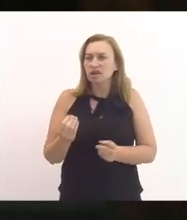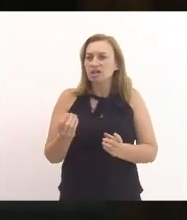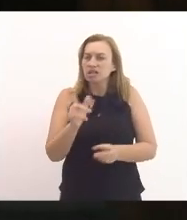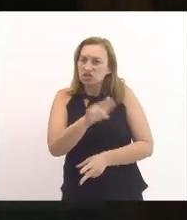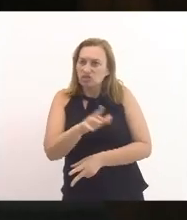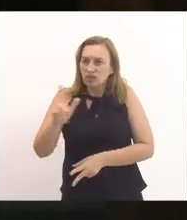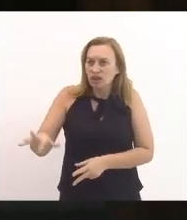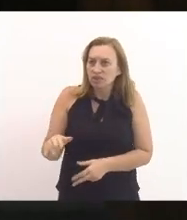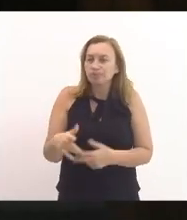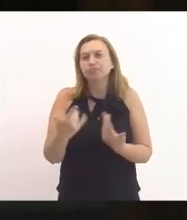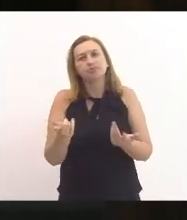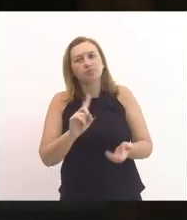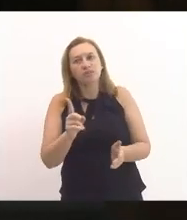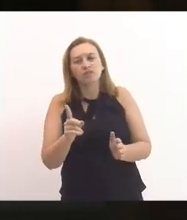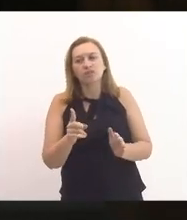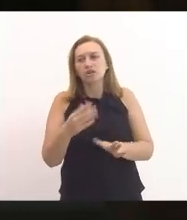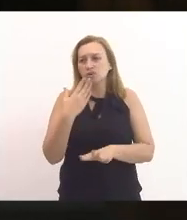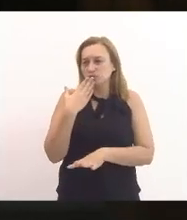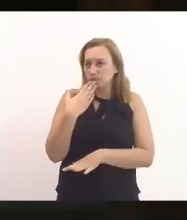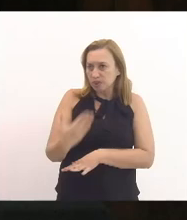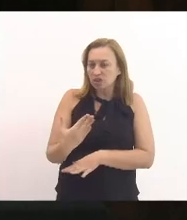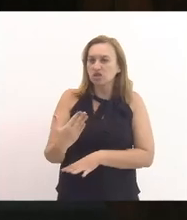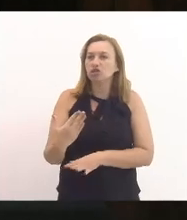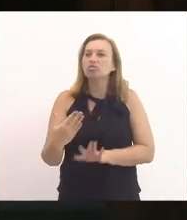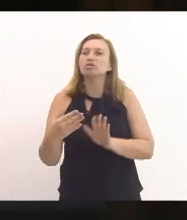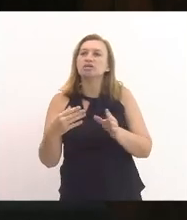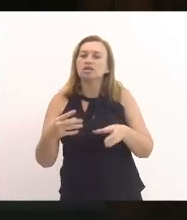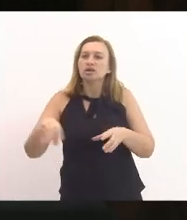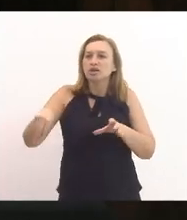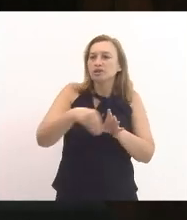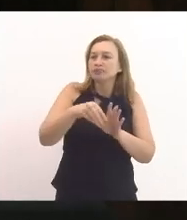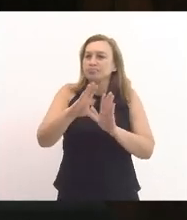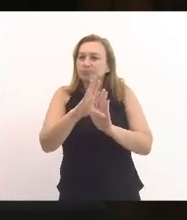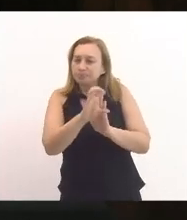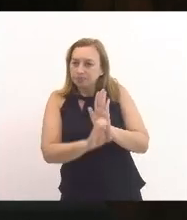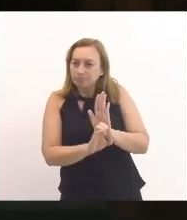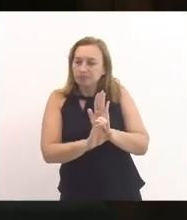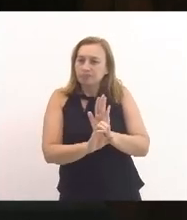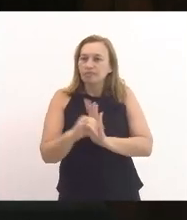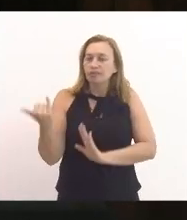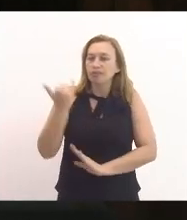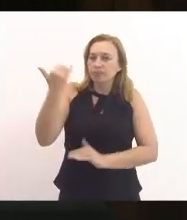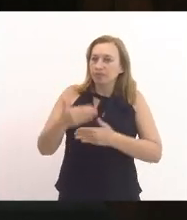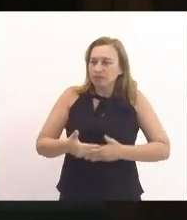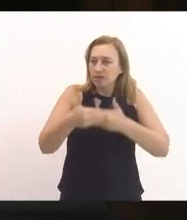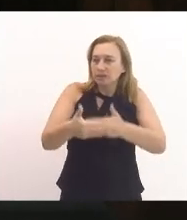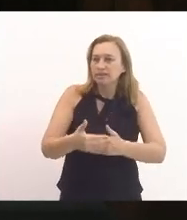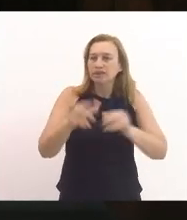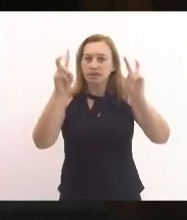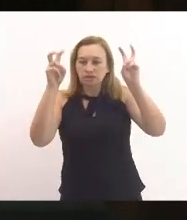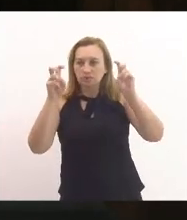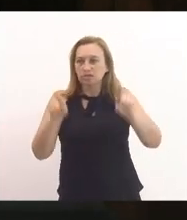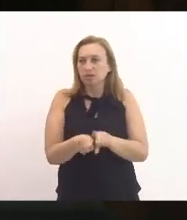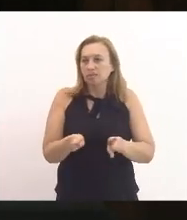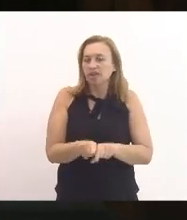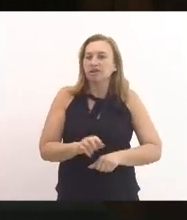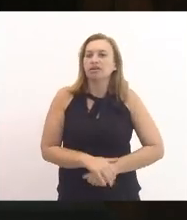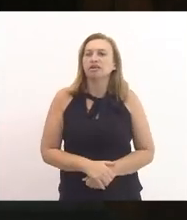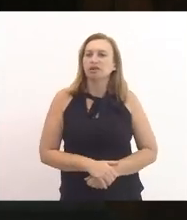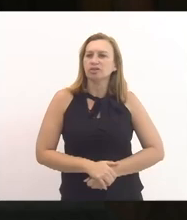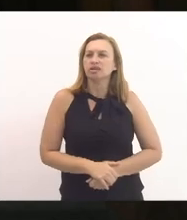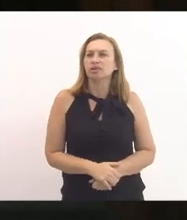sugerimos e eu fui para o posto essa alimento daí seria interessante que a gente pudesse avançar em relação a isso